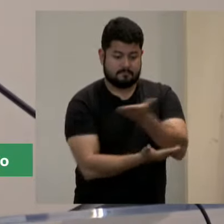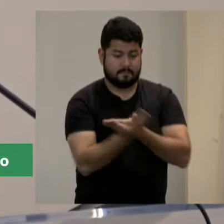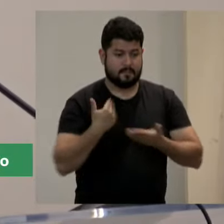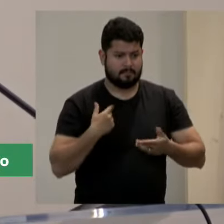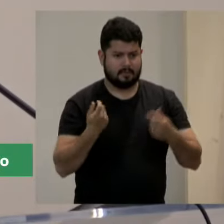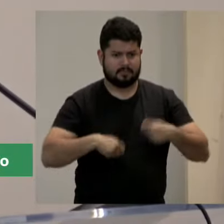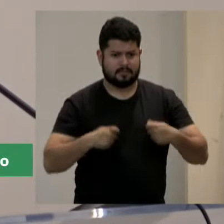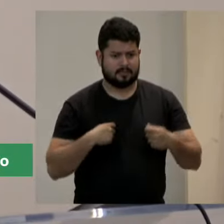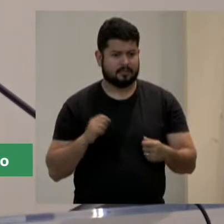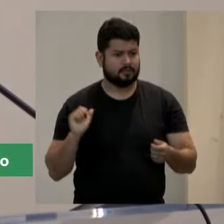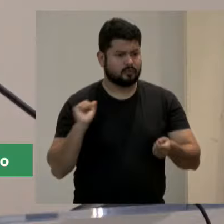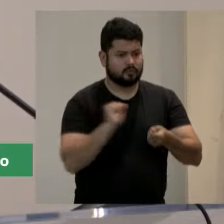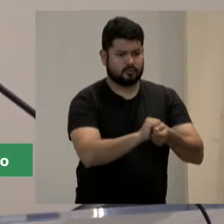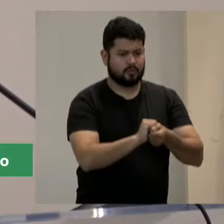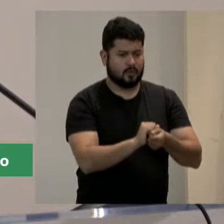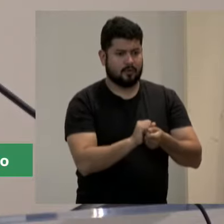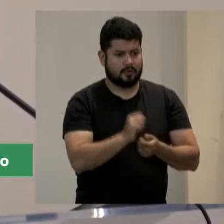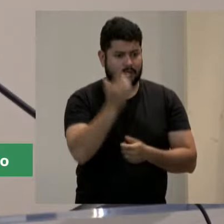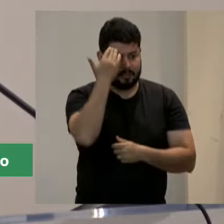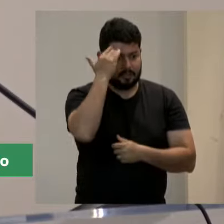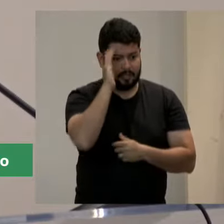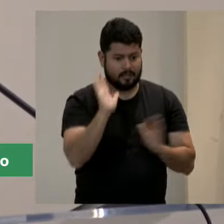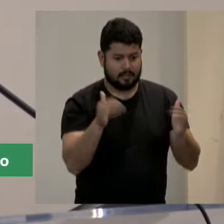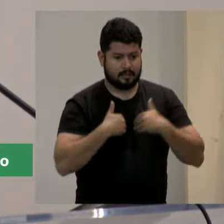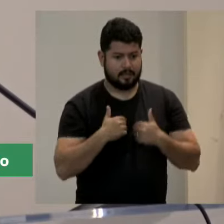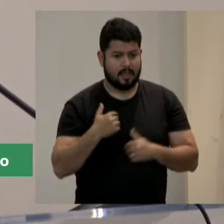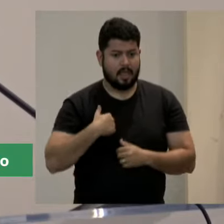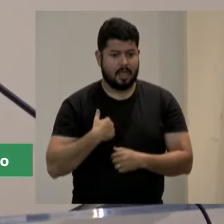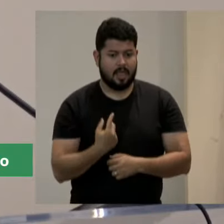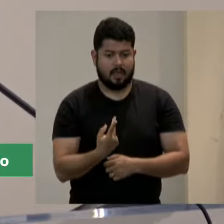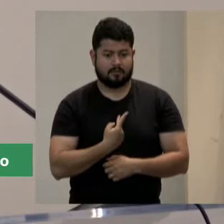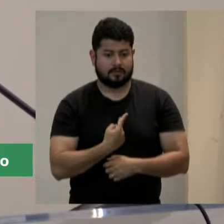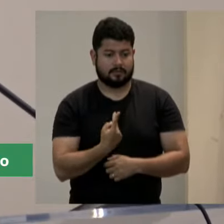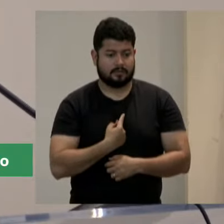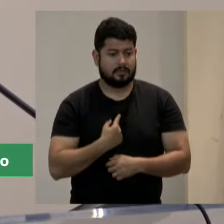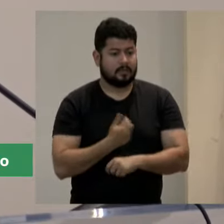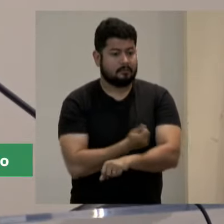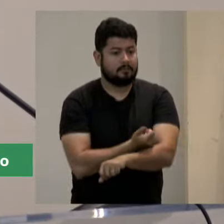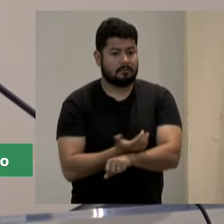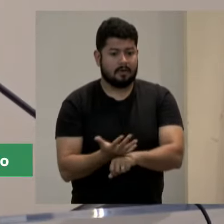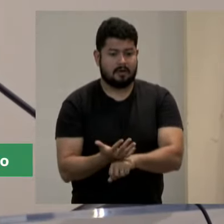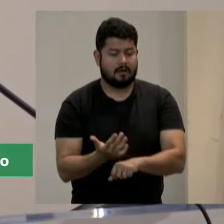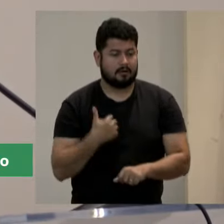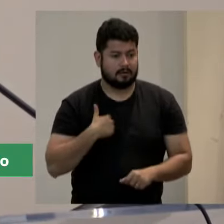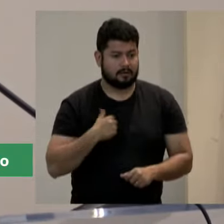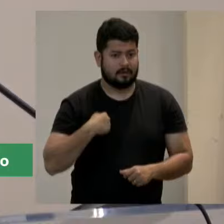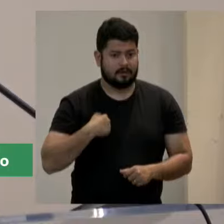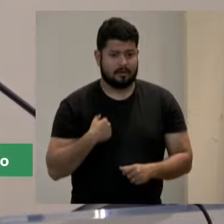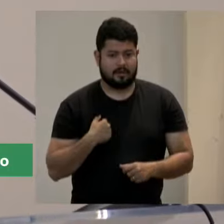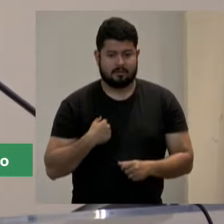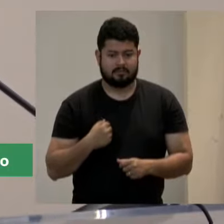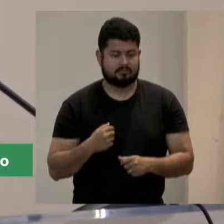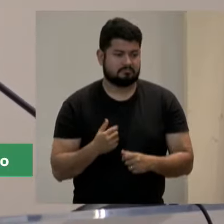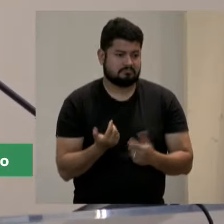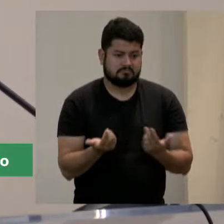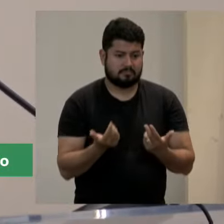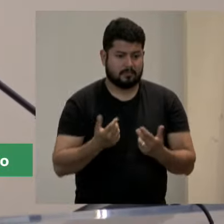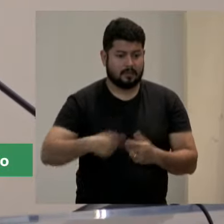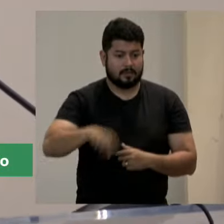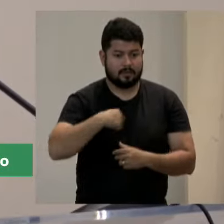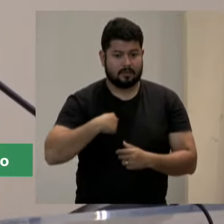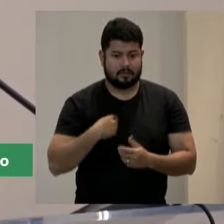né? Eu sou um homem branco, cis, e não é por isso que eu não tenho que me comprometer e me responsabilizar com a luta